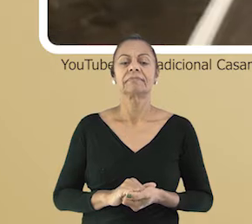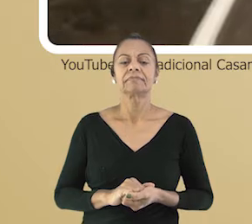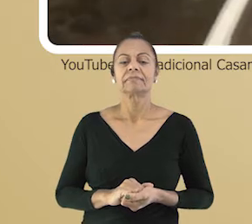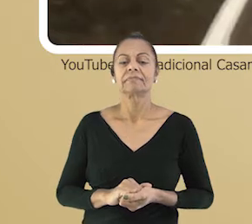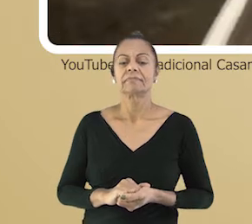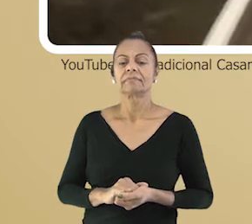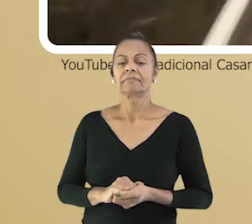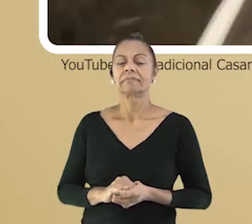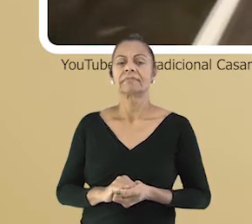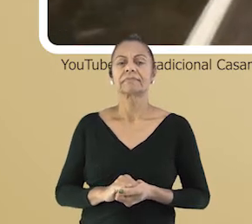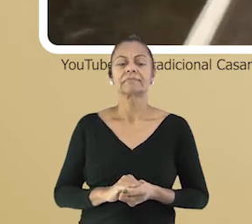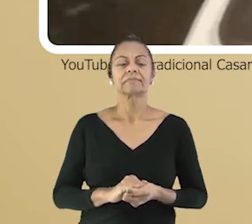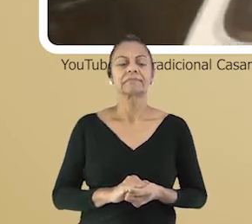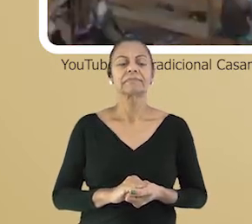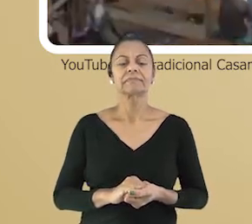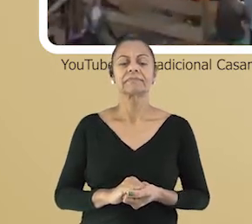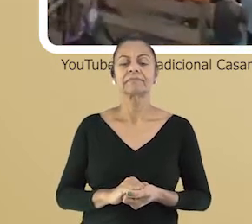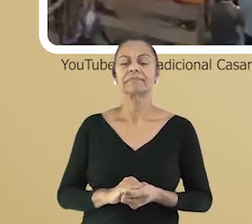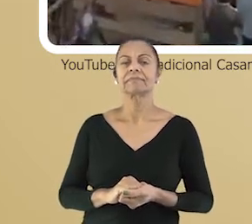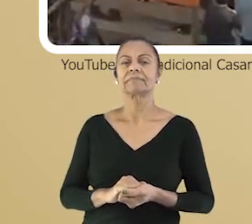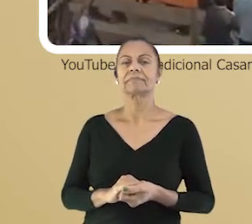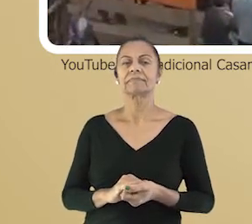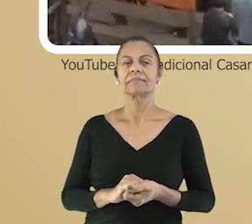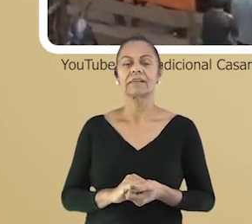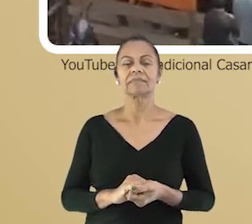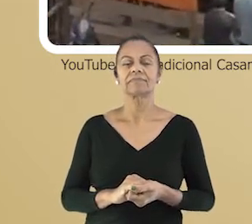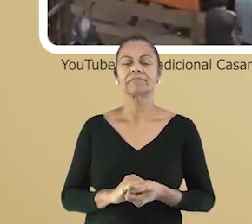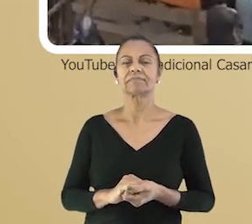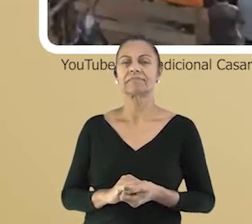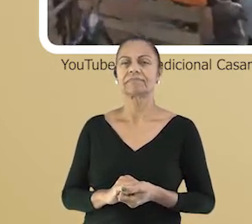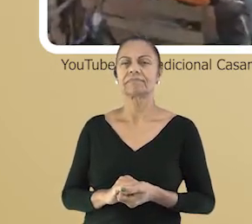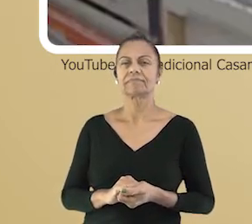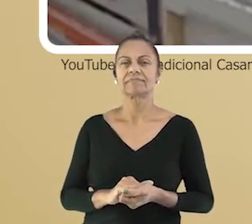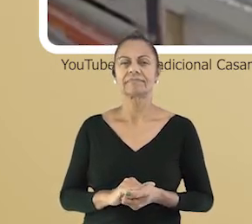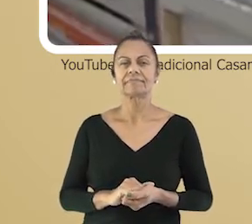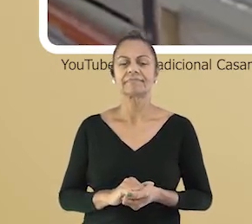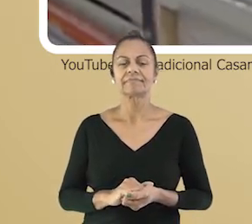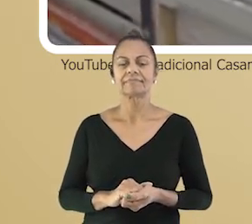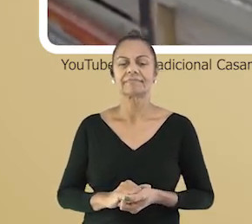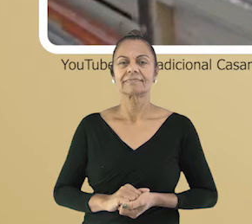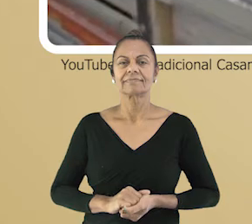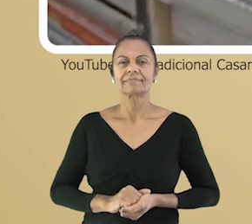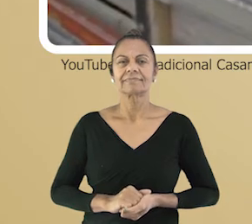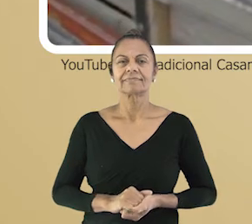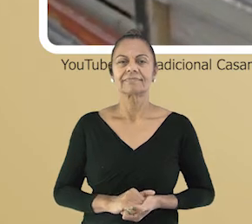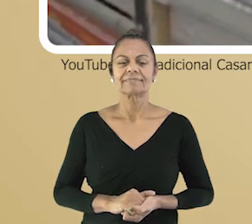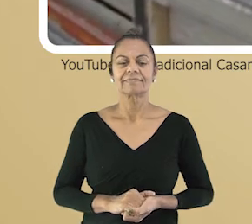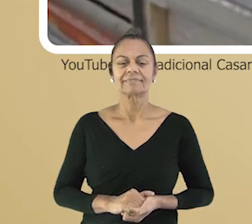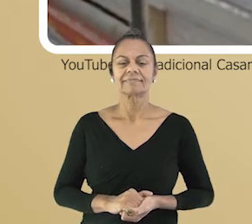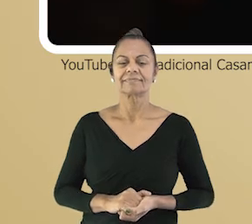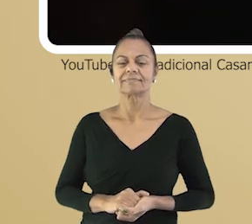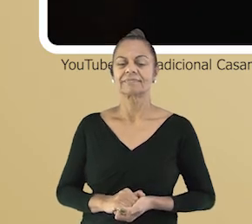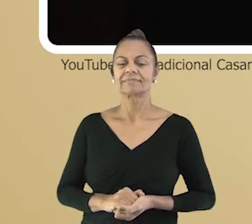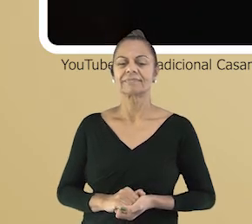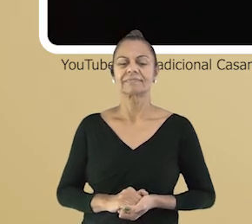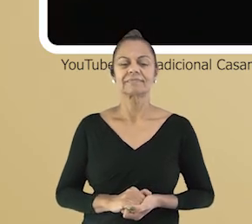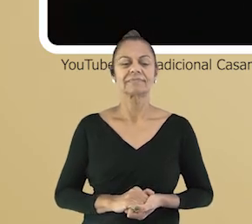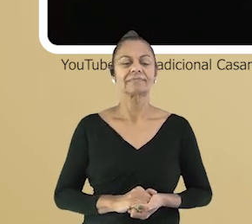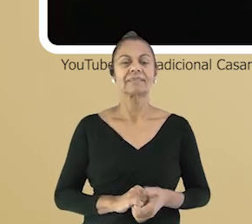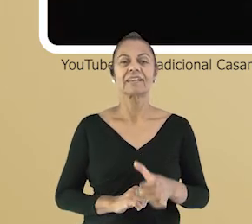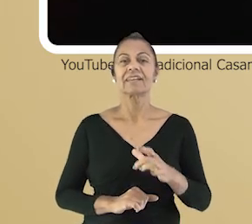Depois da cerimônia, a procissão retorna e as atividades de entretenimento recomeçam. Eu vi